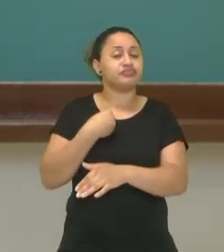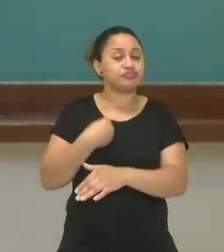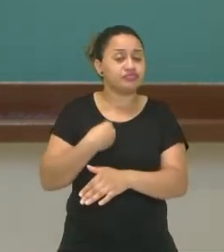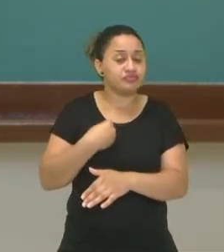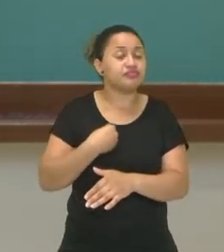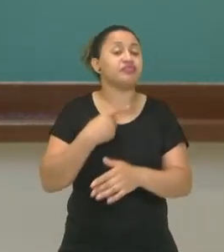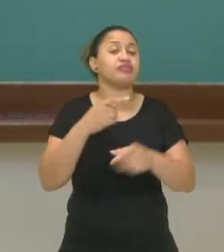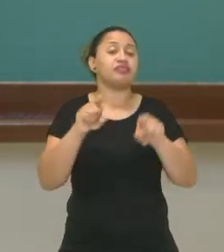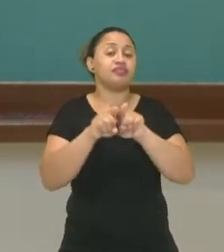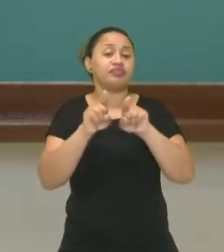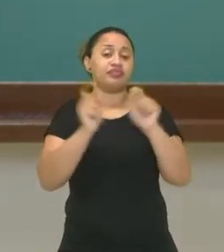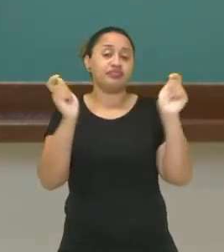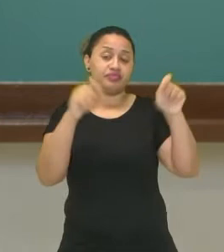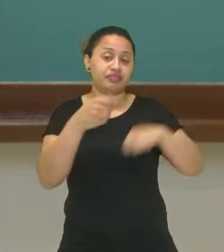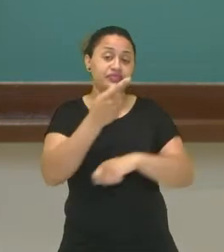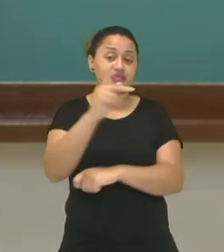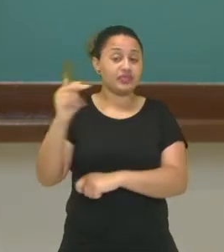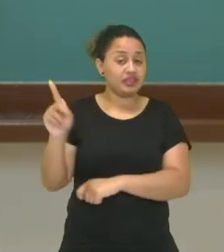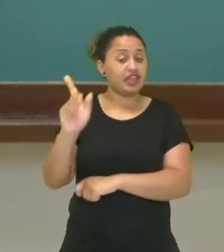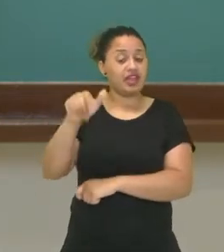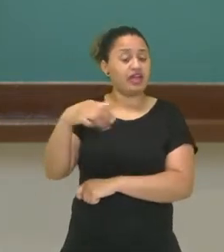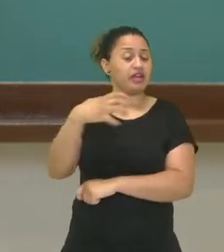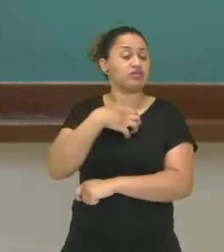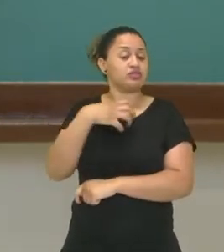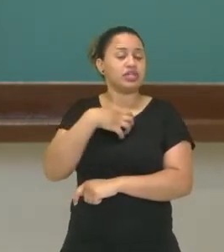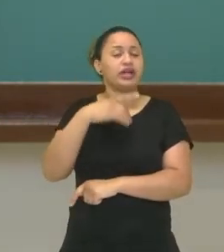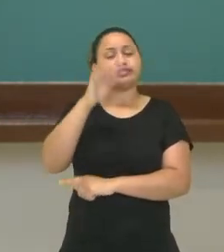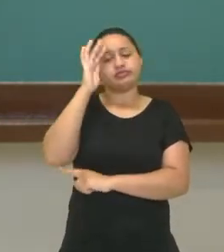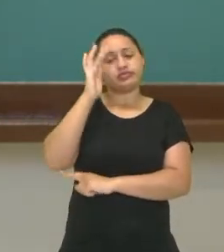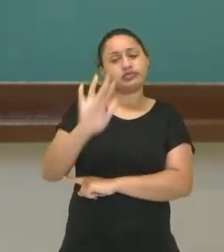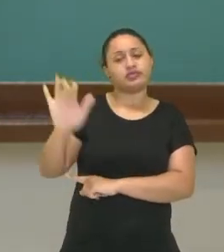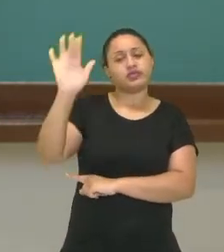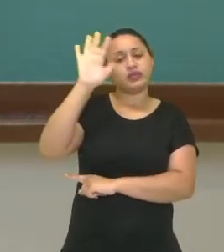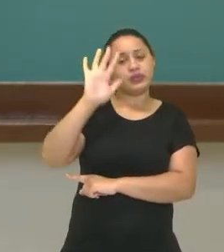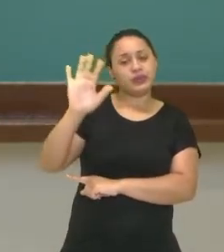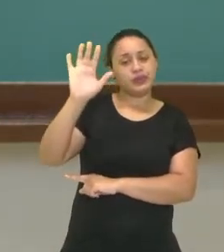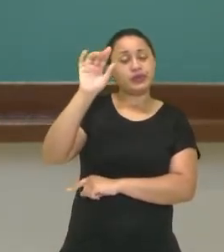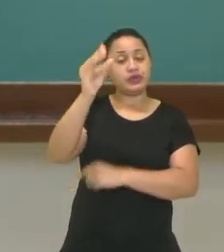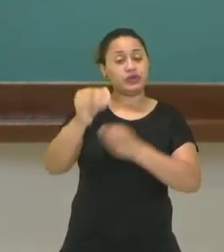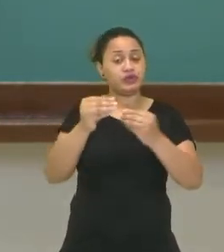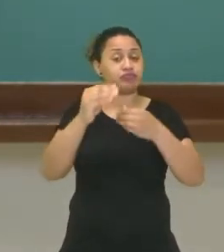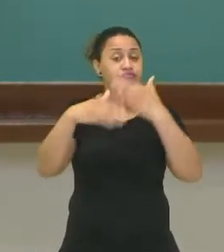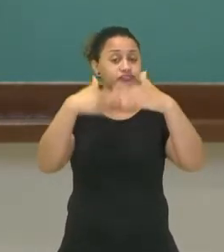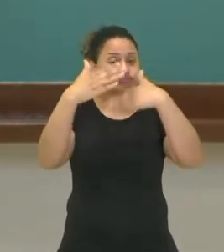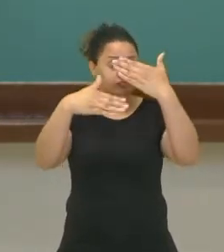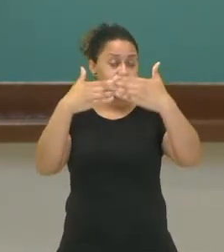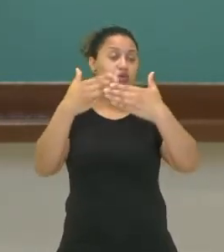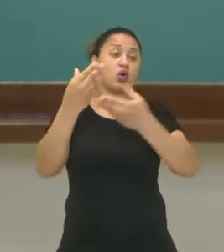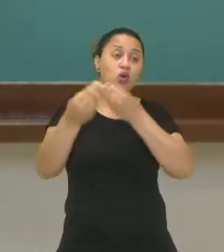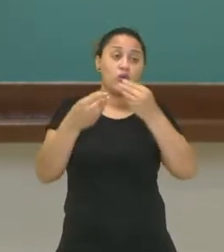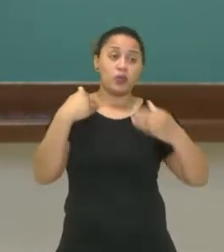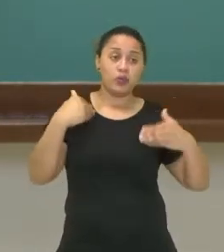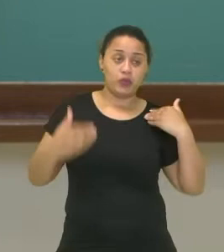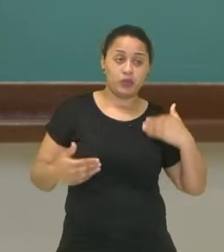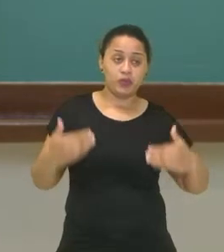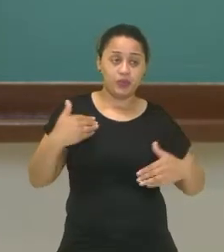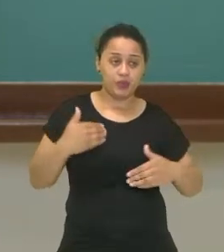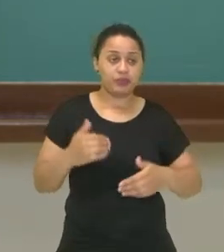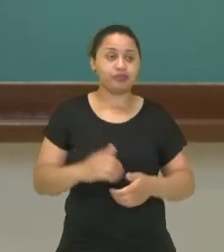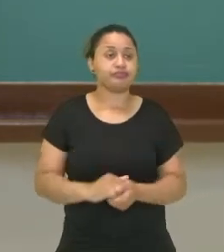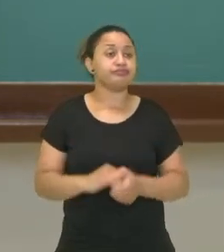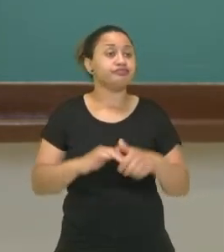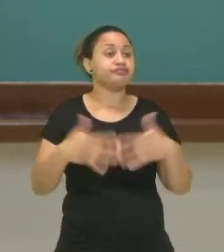capacidades. Para eles também era como se fosse uma filosofia o desenvolvimento do corpo. Então,